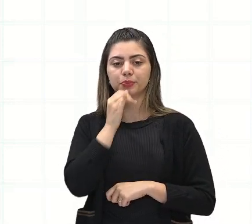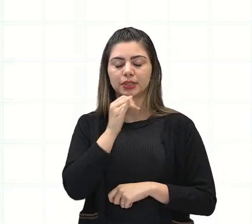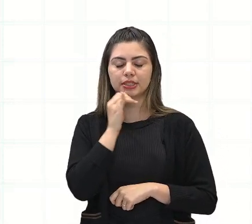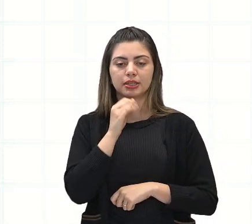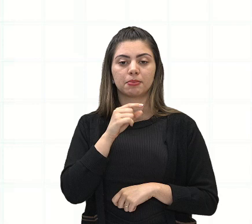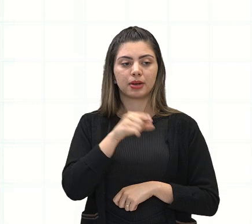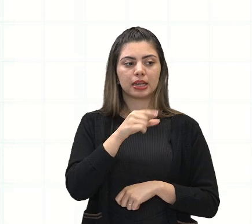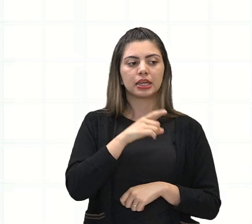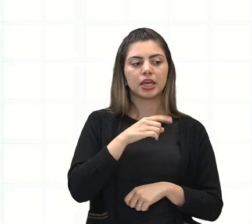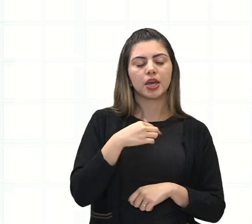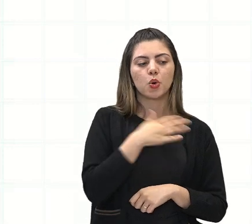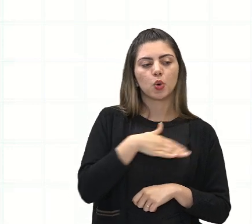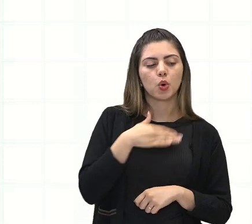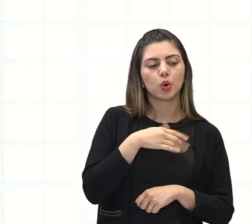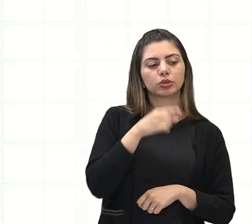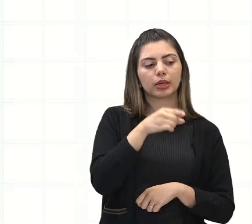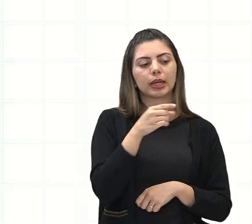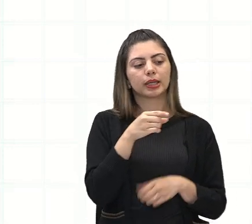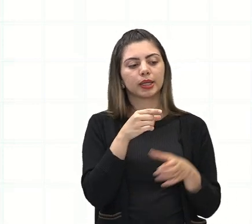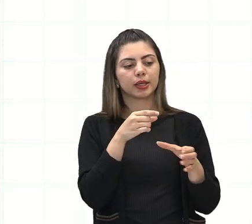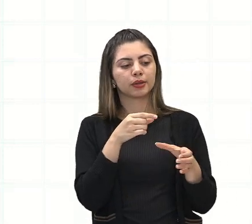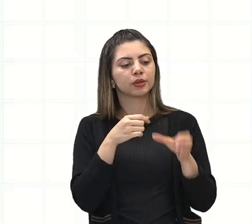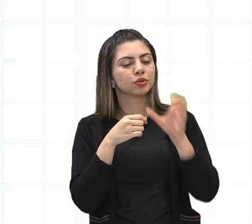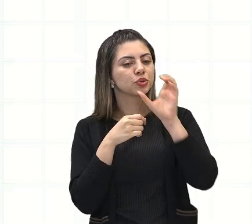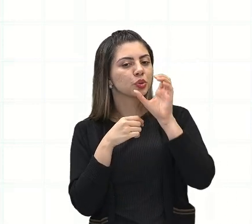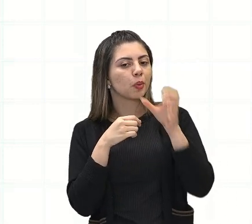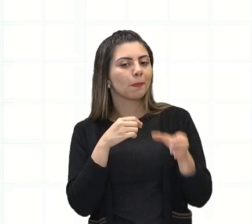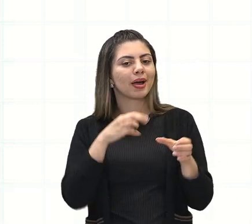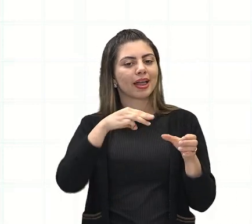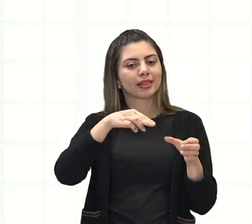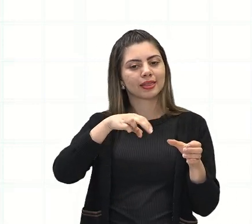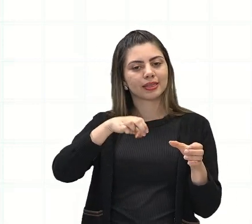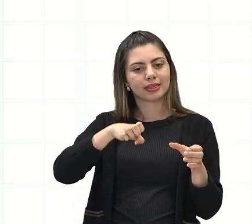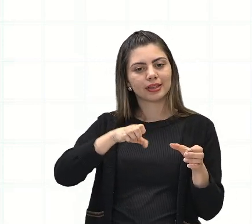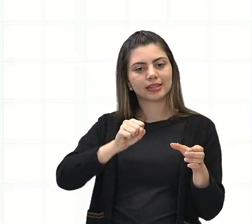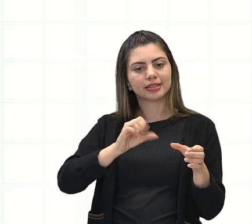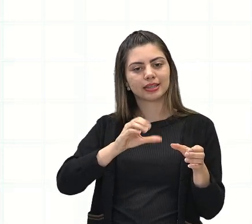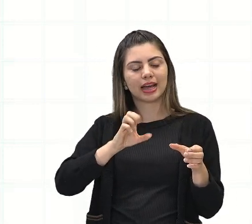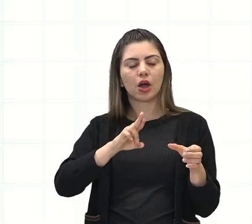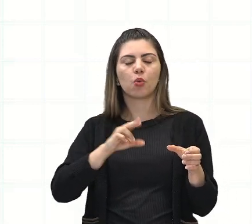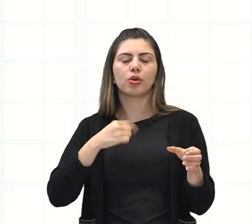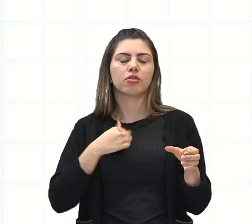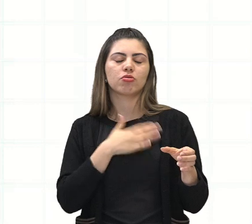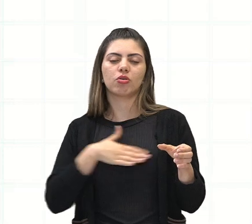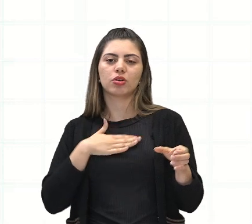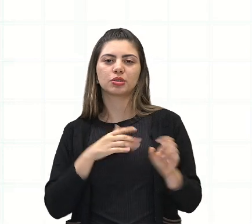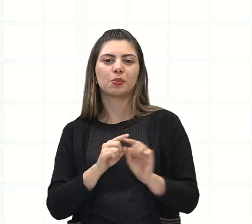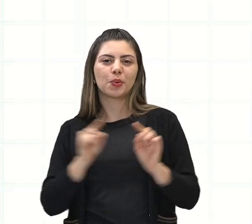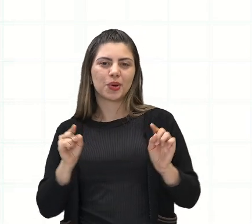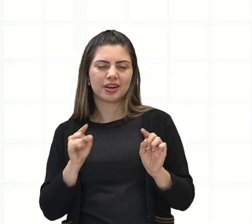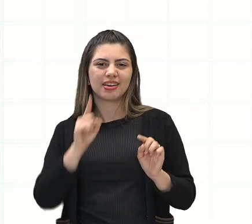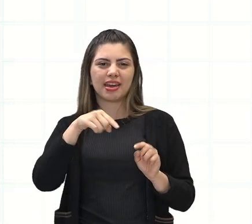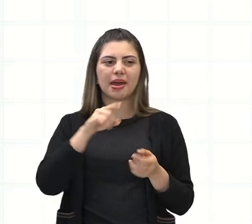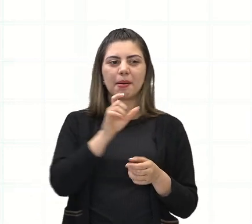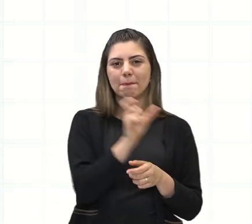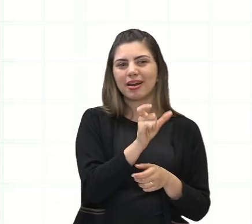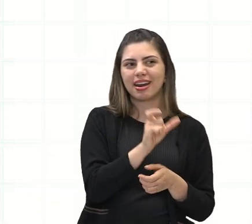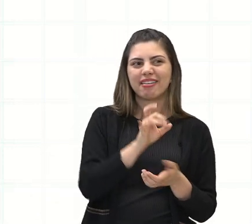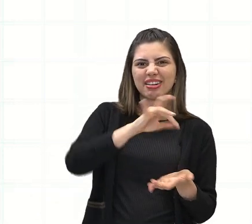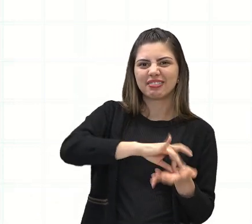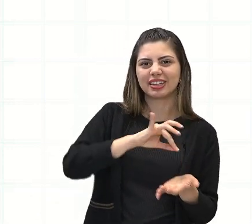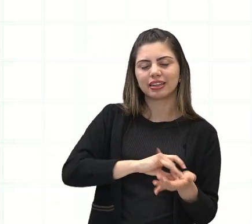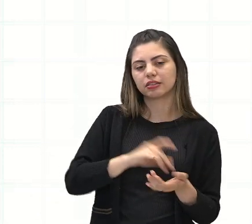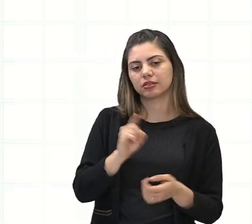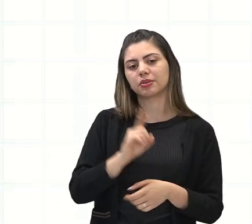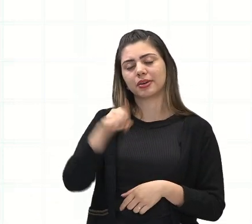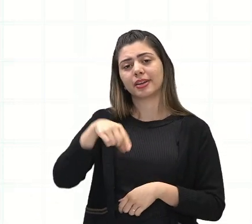marca. Você está tomando, na verdade, o achocolatado. Meus irmãos adoram tomar achocolatado. Você costuma